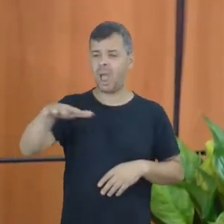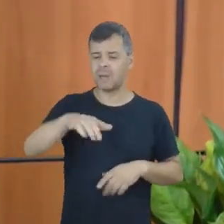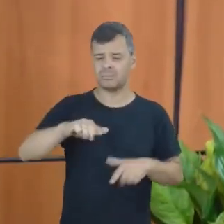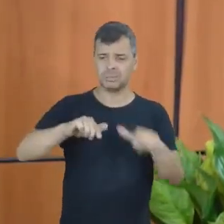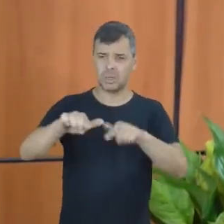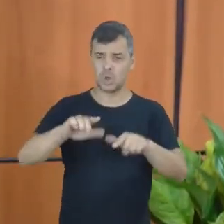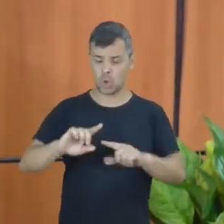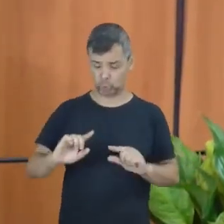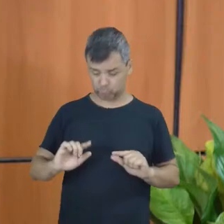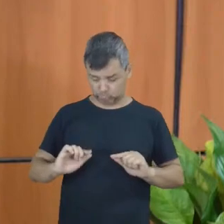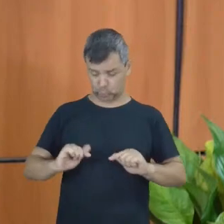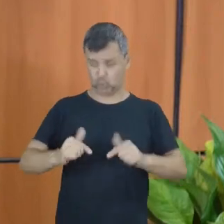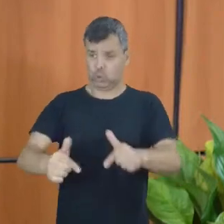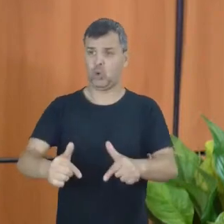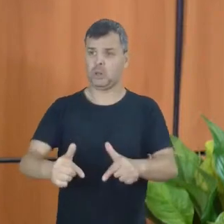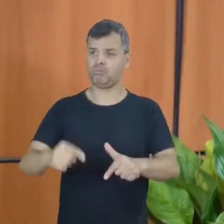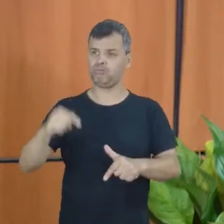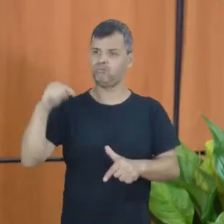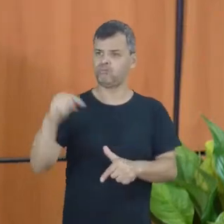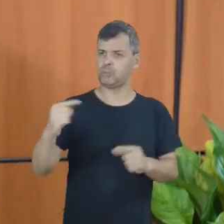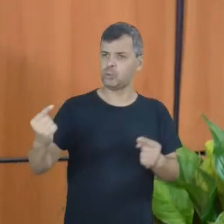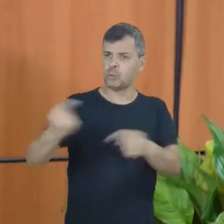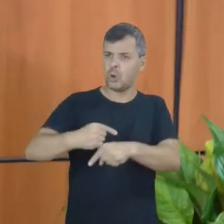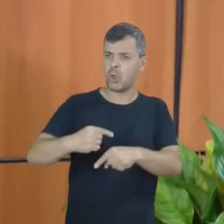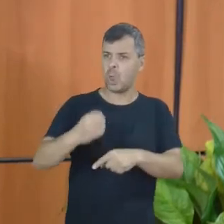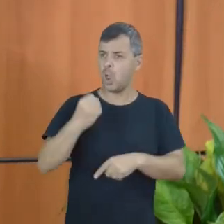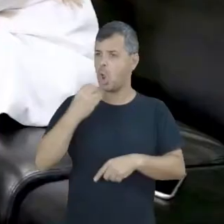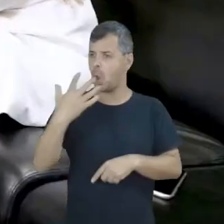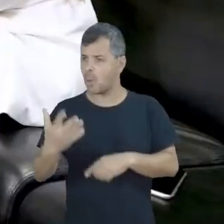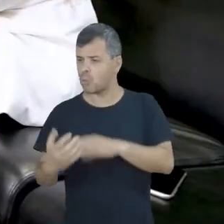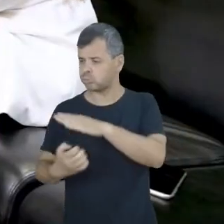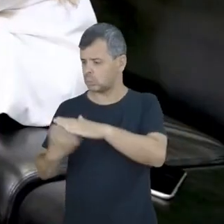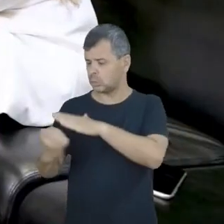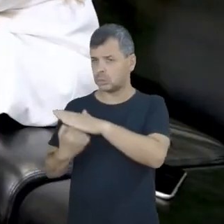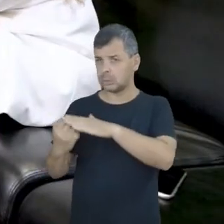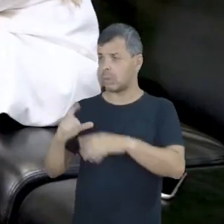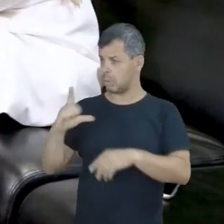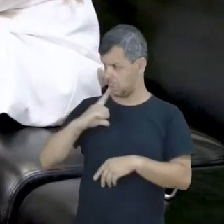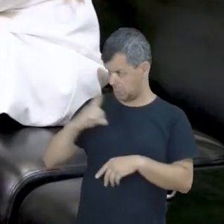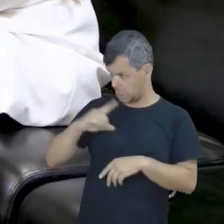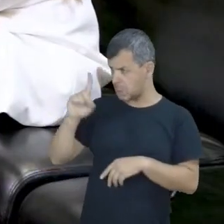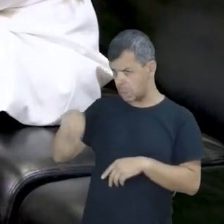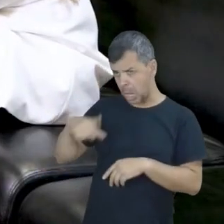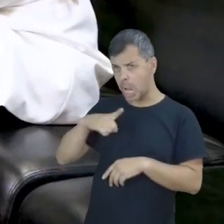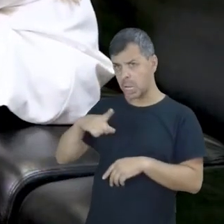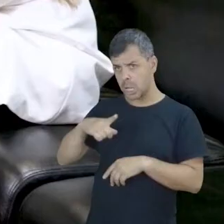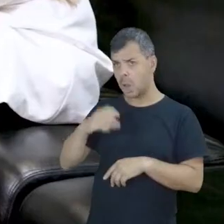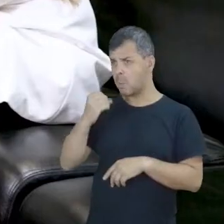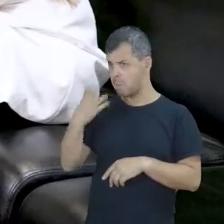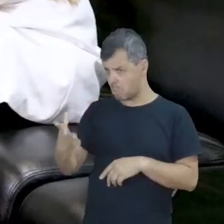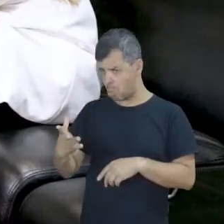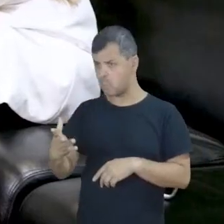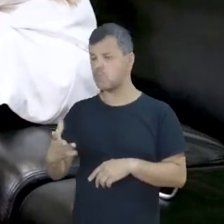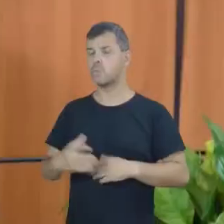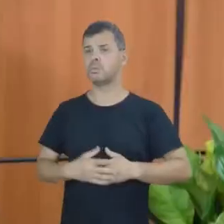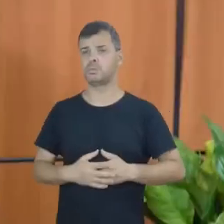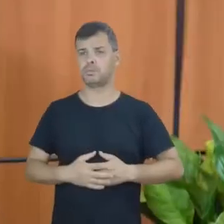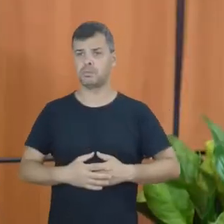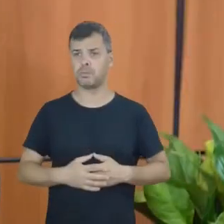estamos combatendo isso, chamando a atenção dos bons empregadores. Tem, viu? Sim. Tem só maus empregadores, tem bons